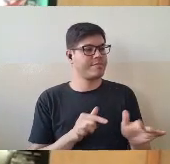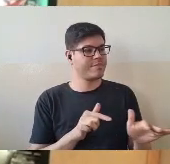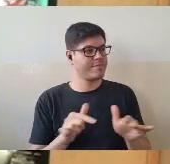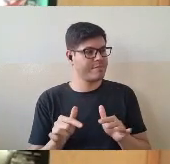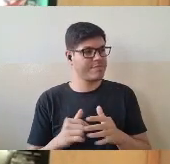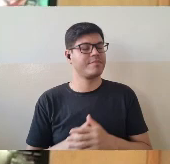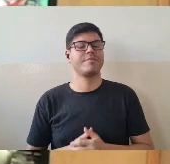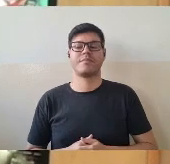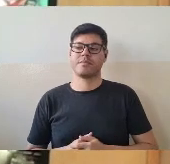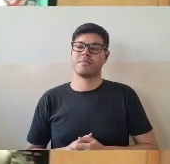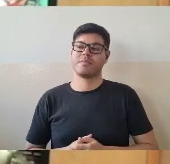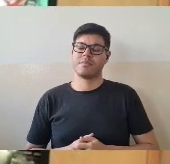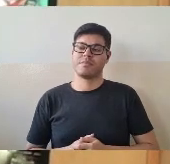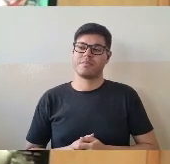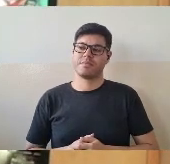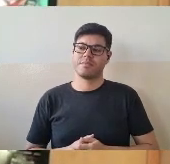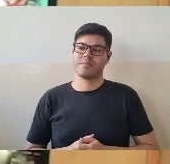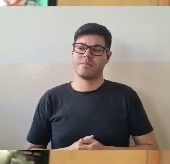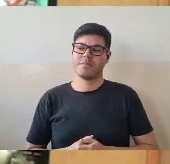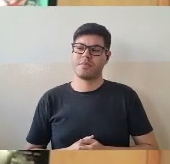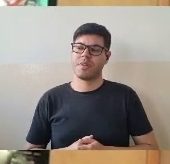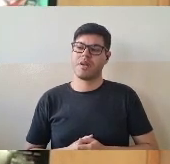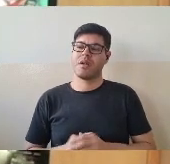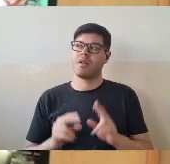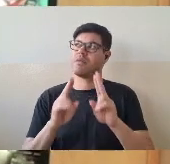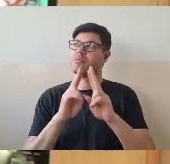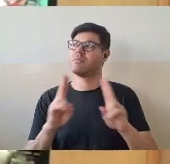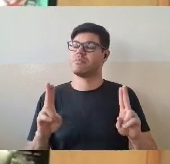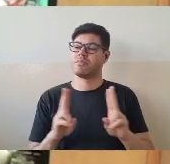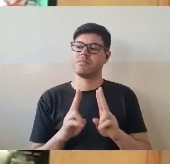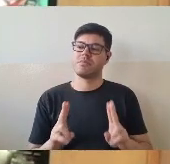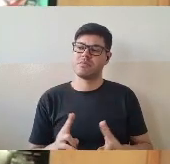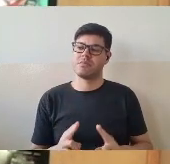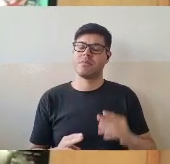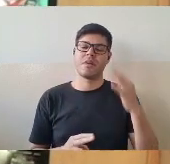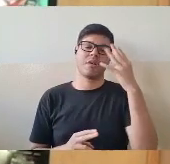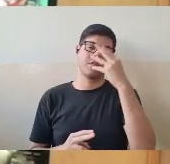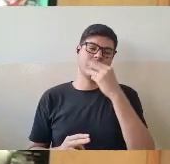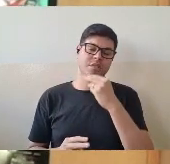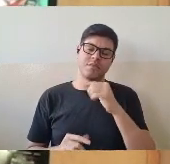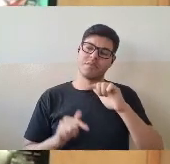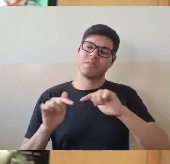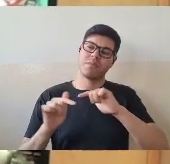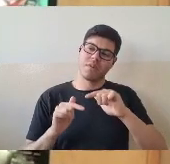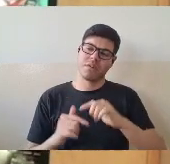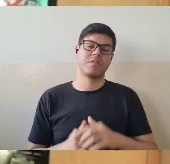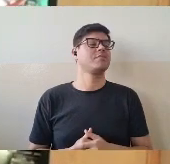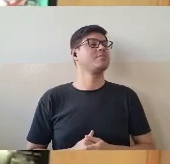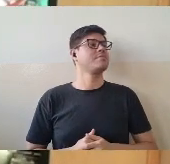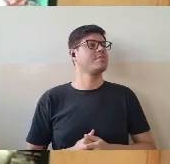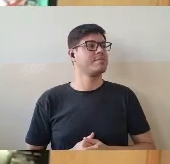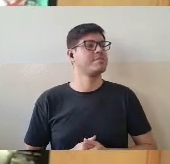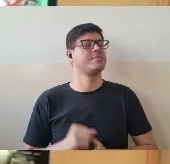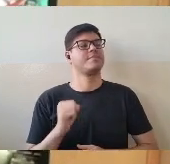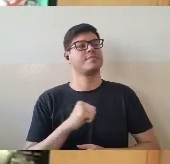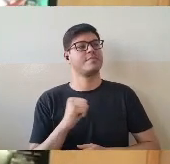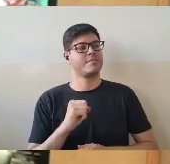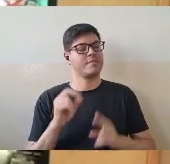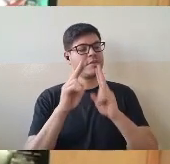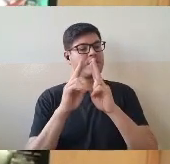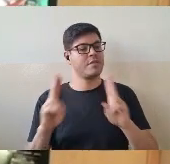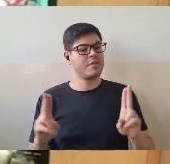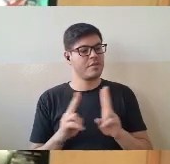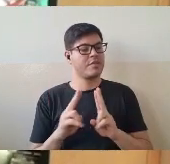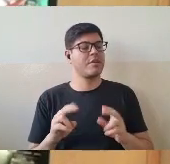Faz. Realmente a Unimed prima pela qualidade e excelência, né? E nós estamos alcançando